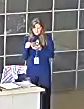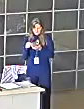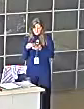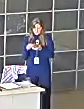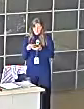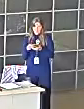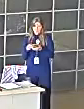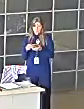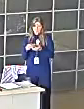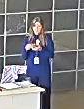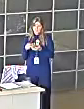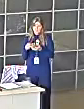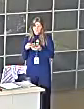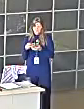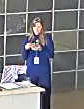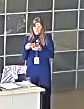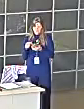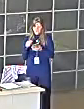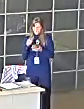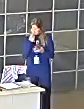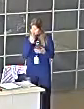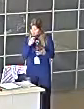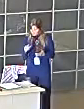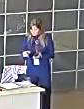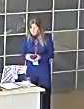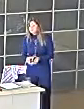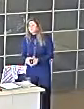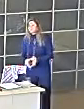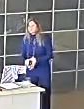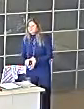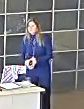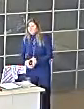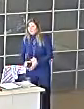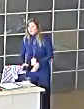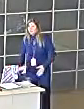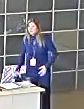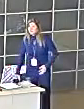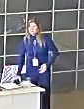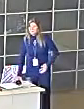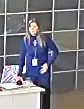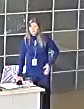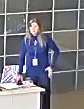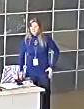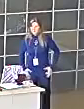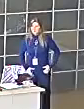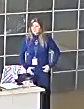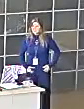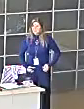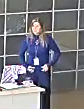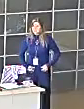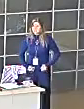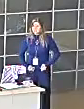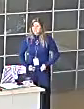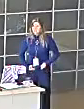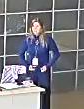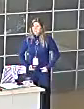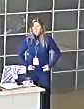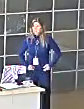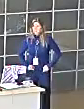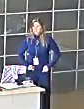entenderam vou esclarecer o que que acontece quando eu tô falando no microfone o som sai nas caixas de som espalha o